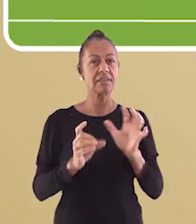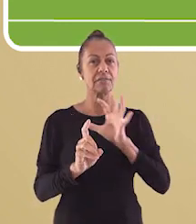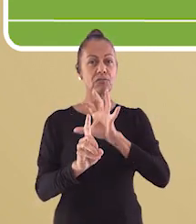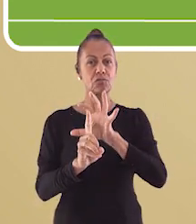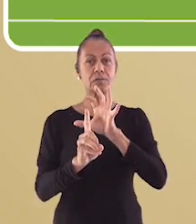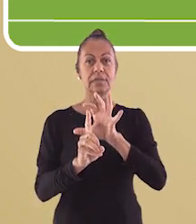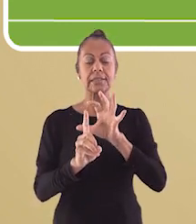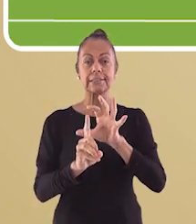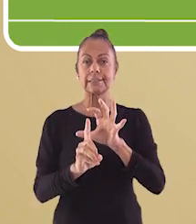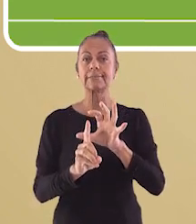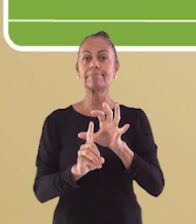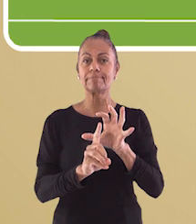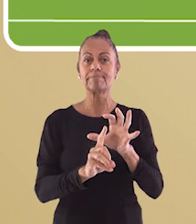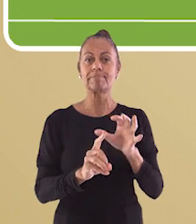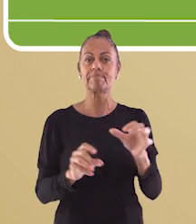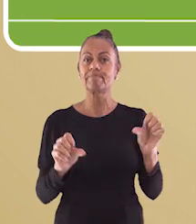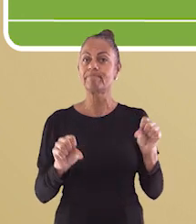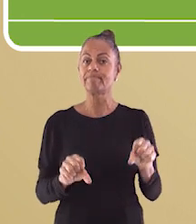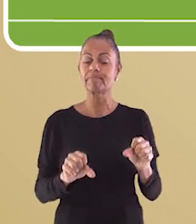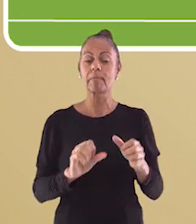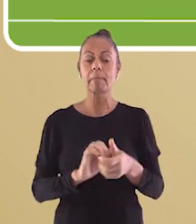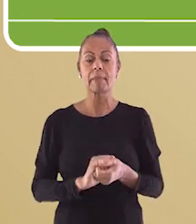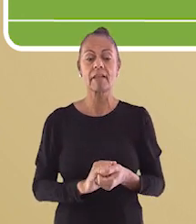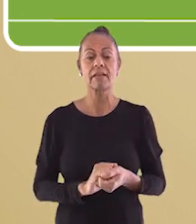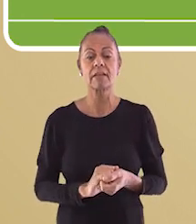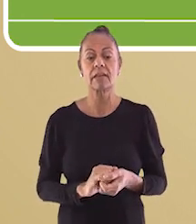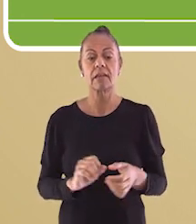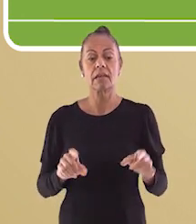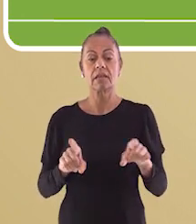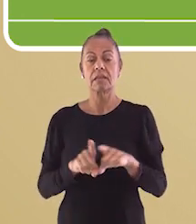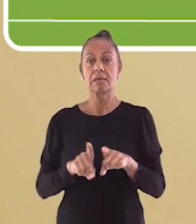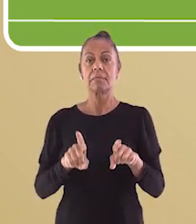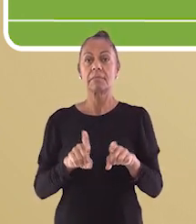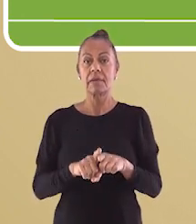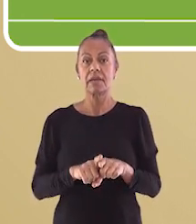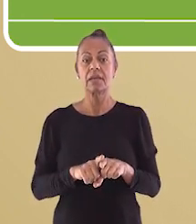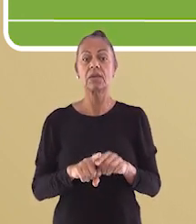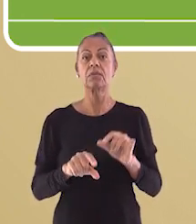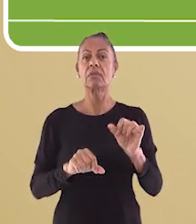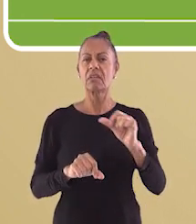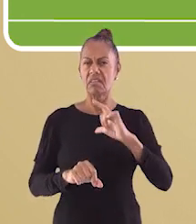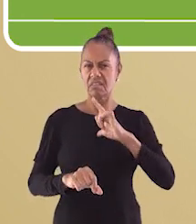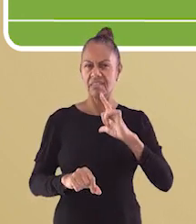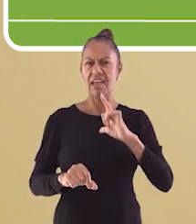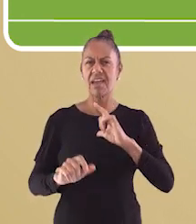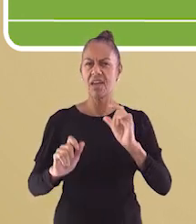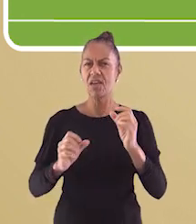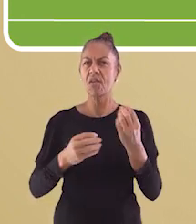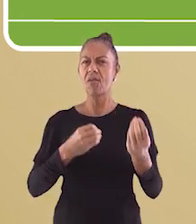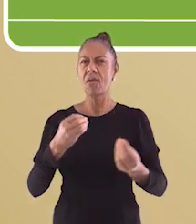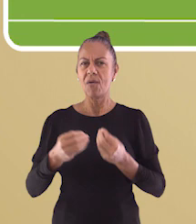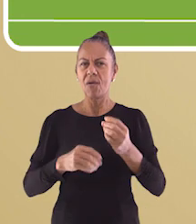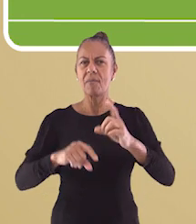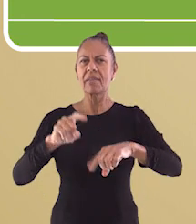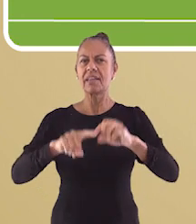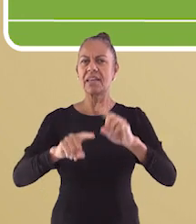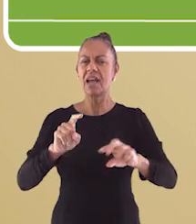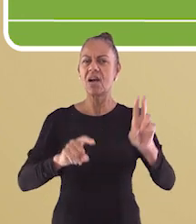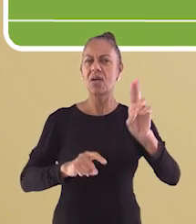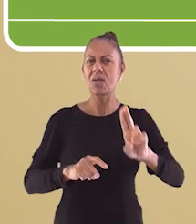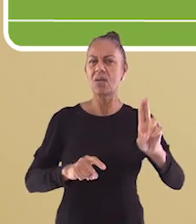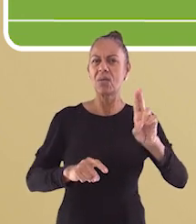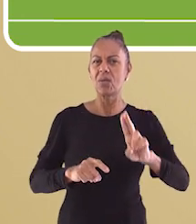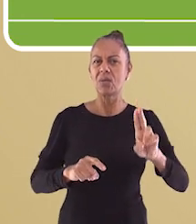ambientais. Aprendemos que é possível se utilizar produtos alternativos que não tenham efeito poluente ou que agridam menos o